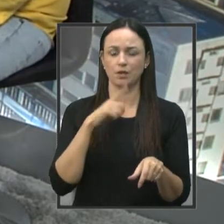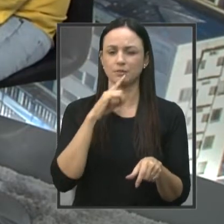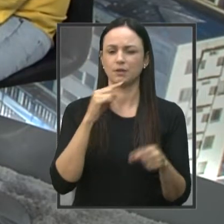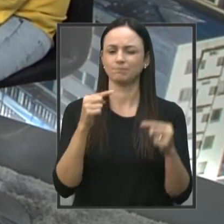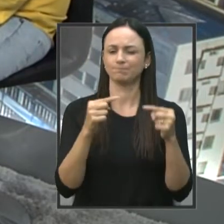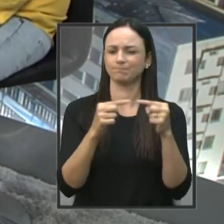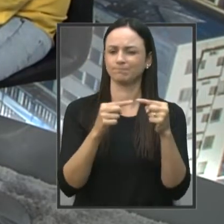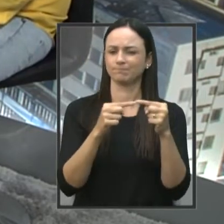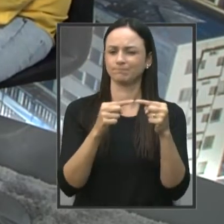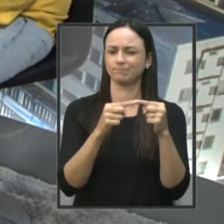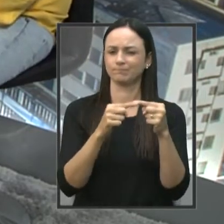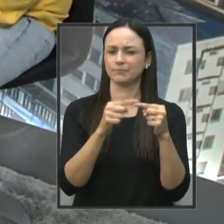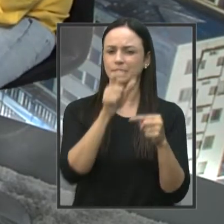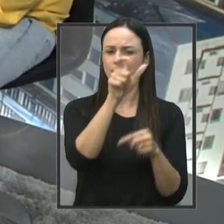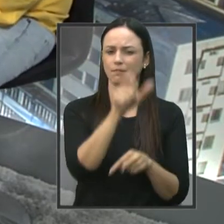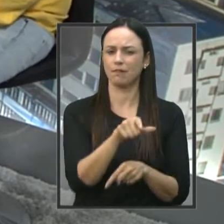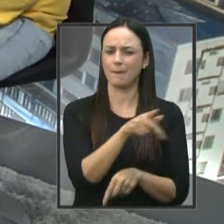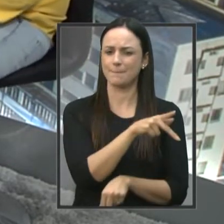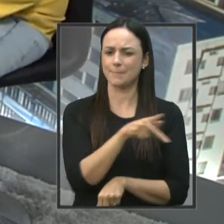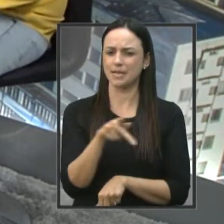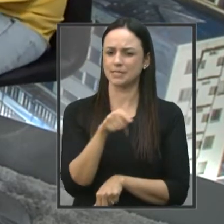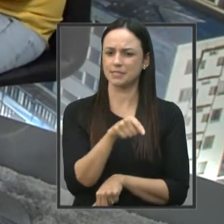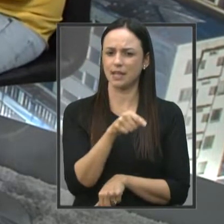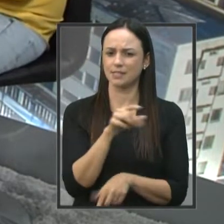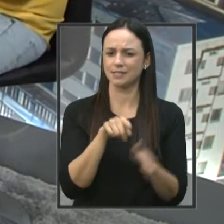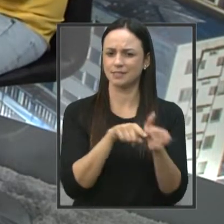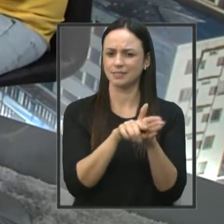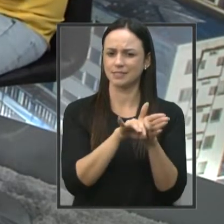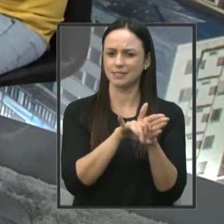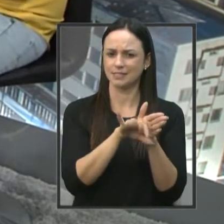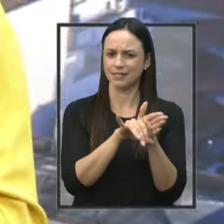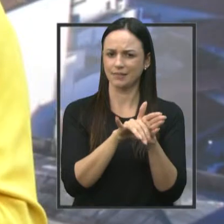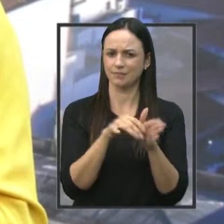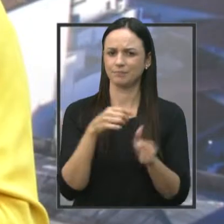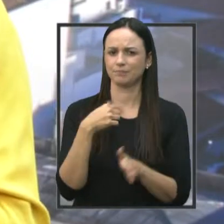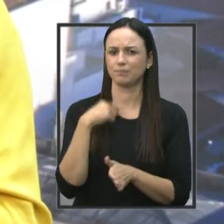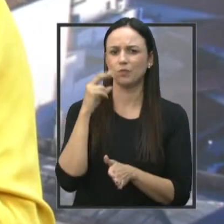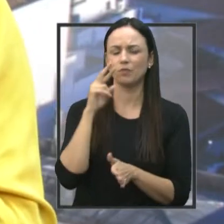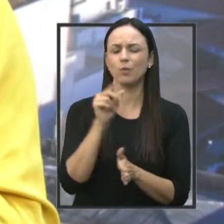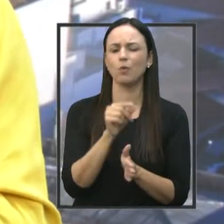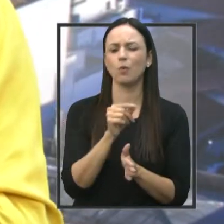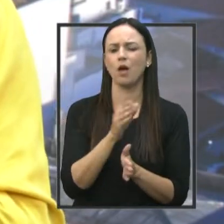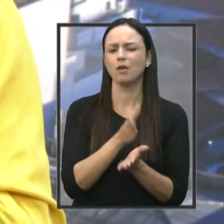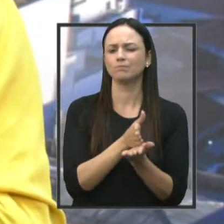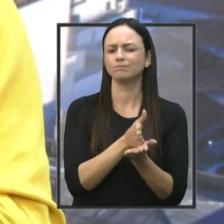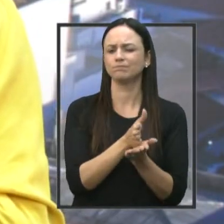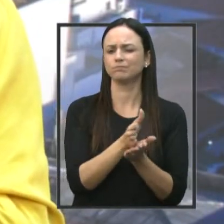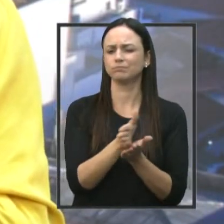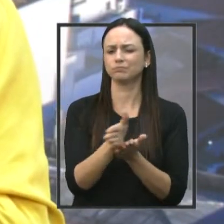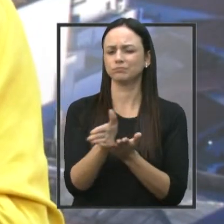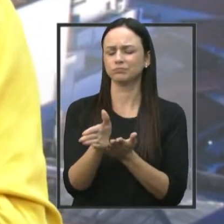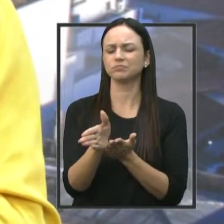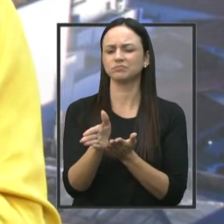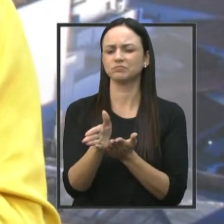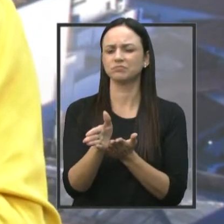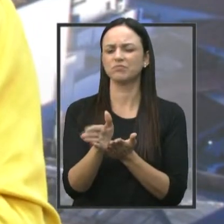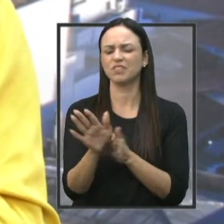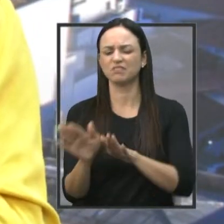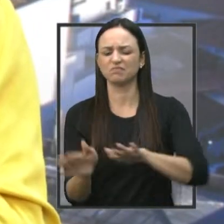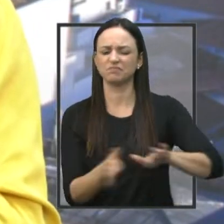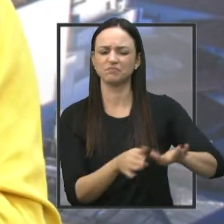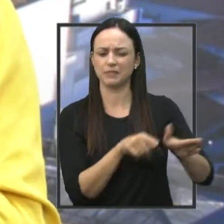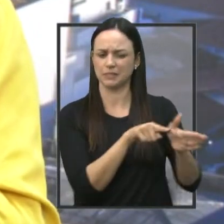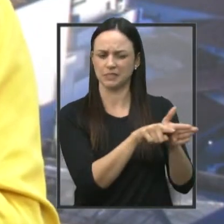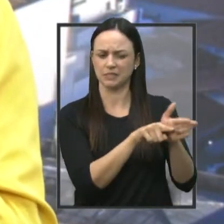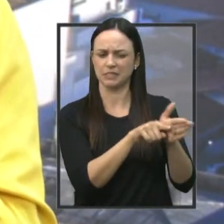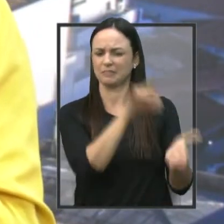vereador? Aonde a gente viu um direcionamento da SEI, deixando de lado a investigação, de ver realmente o que